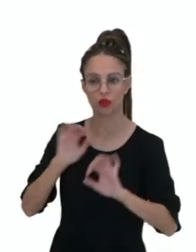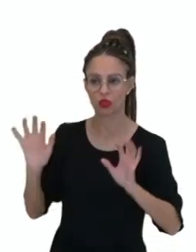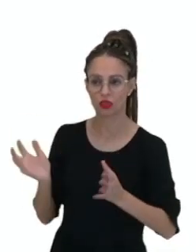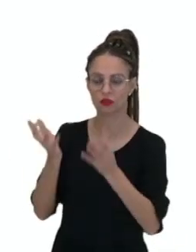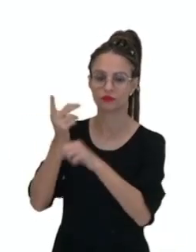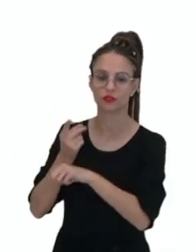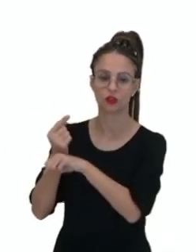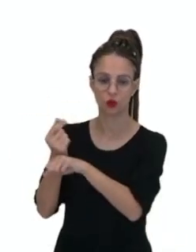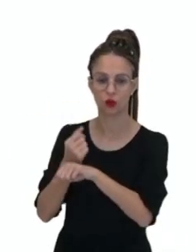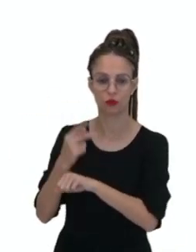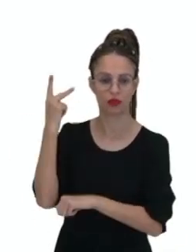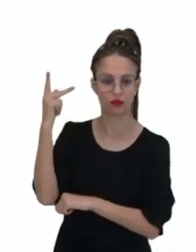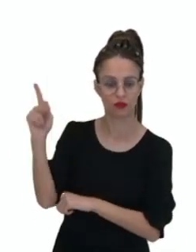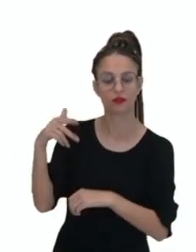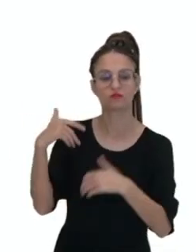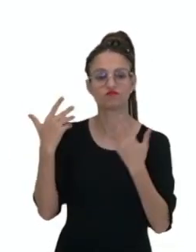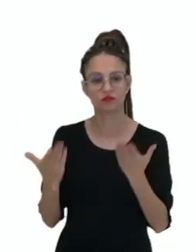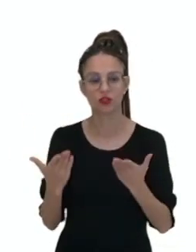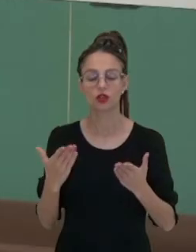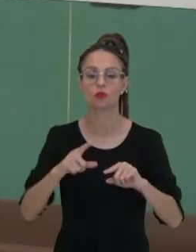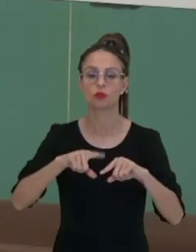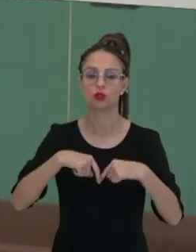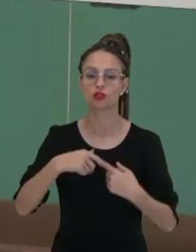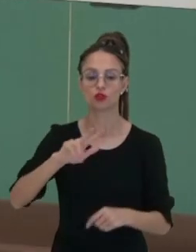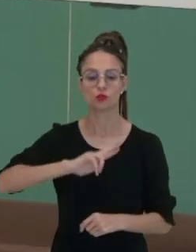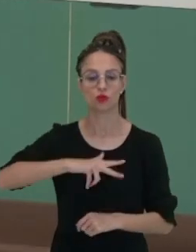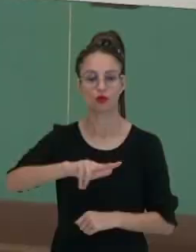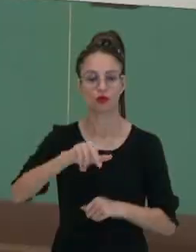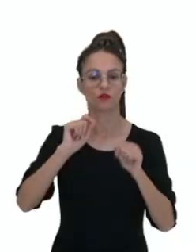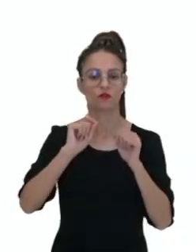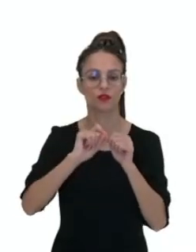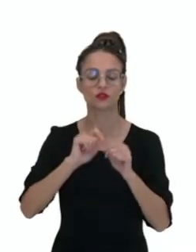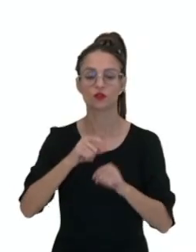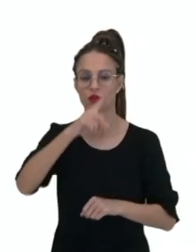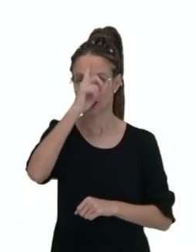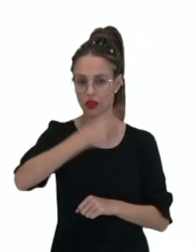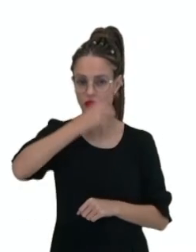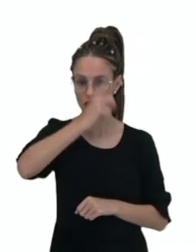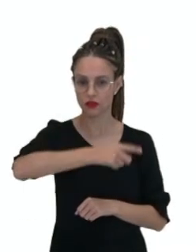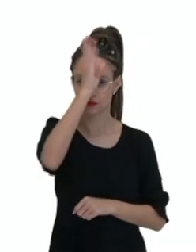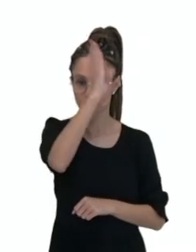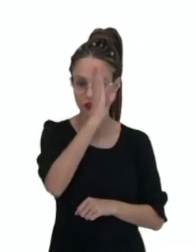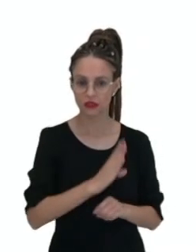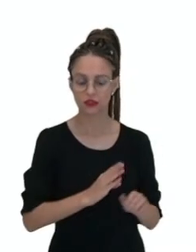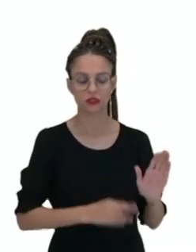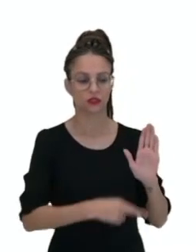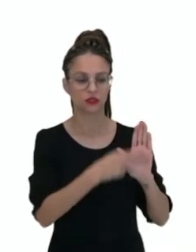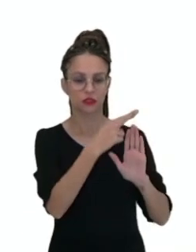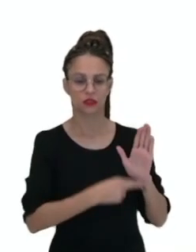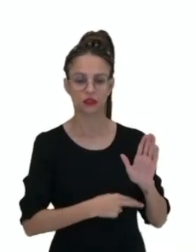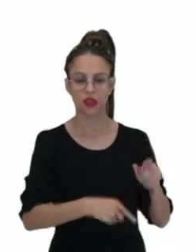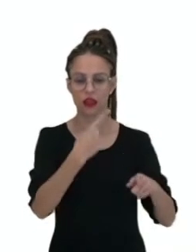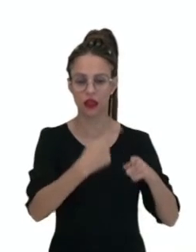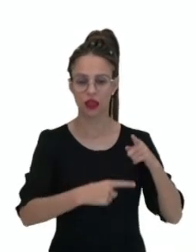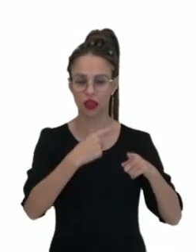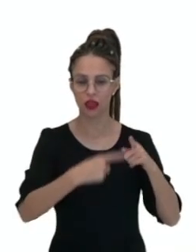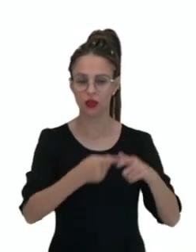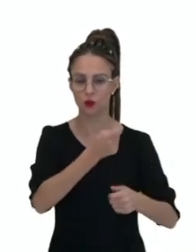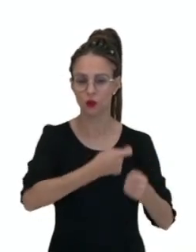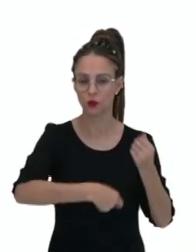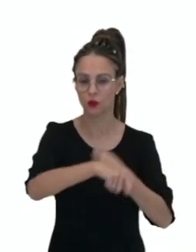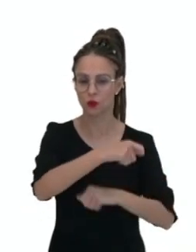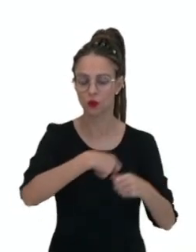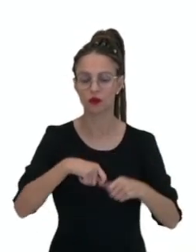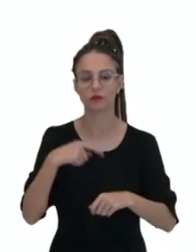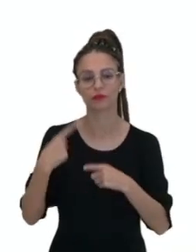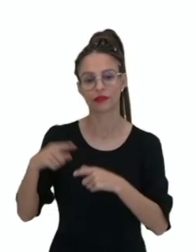da metrópole. Assim, Portugal fazia o quê? Impunha ao Brasil uma série de restrições comerciais a fim de